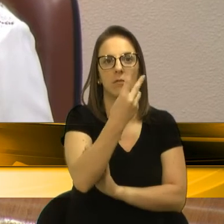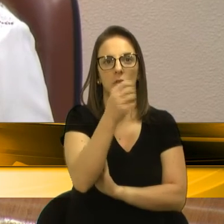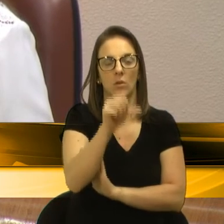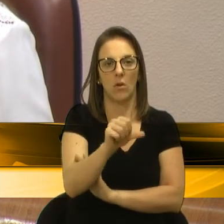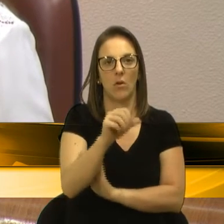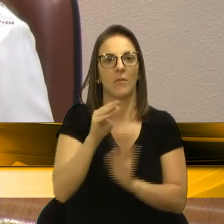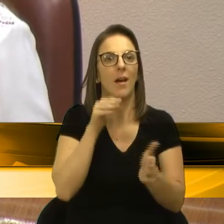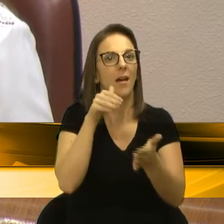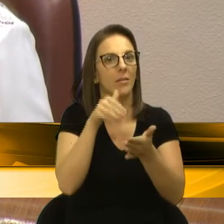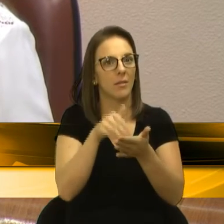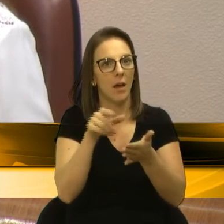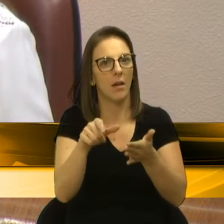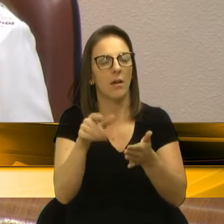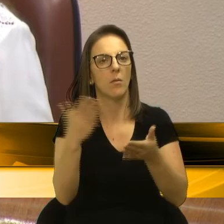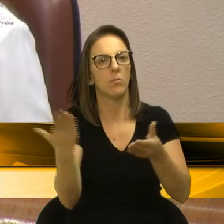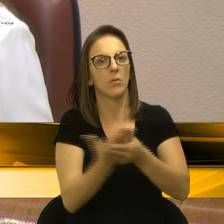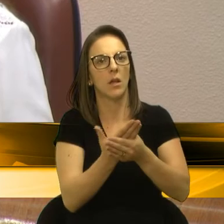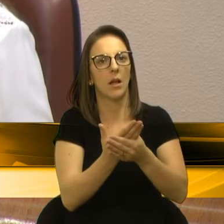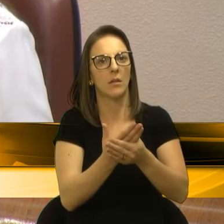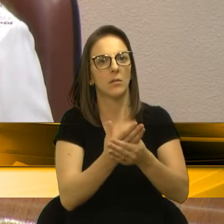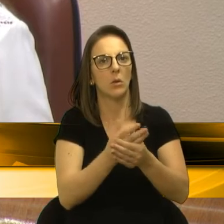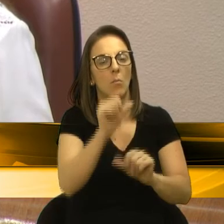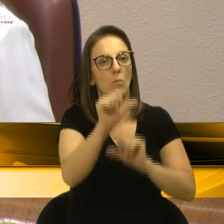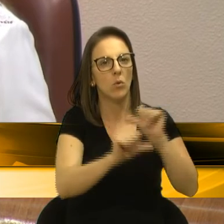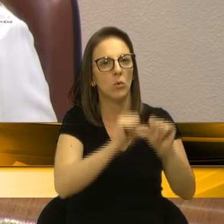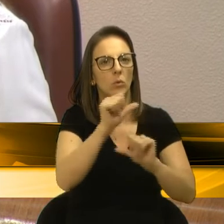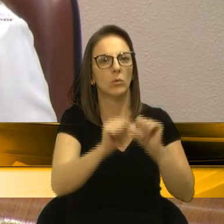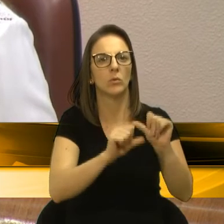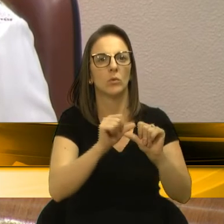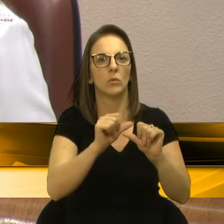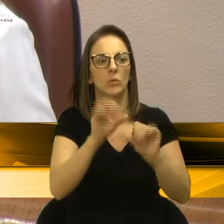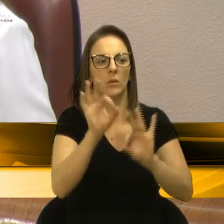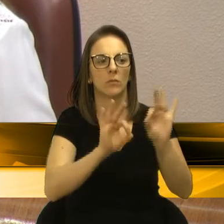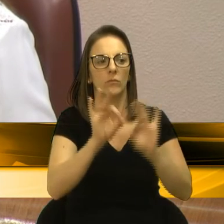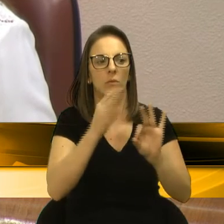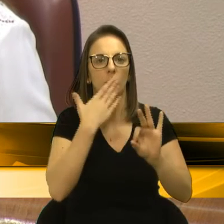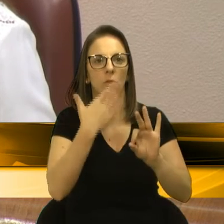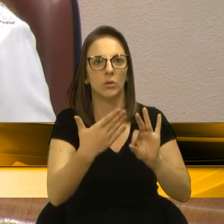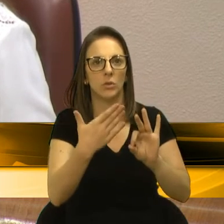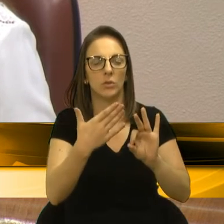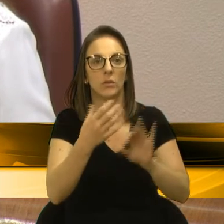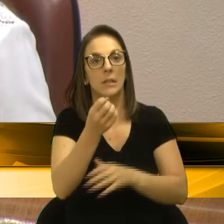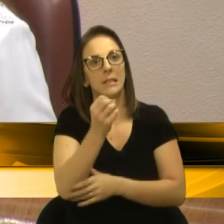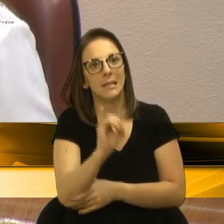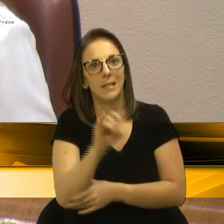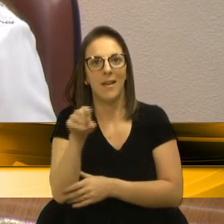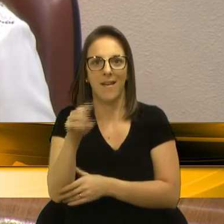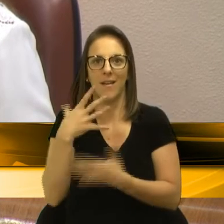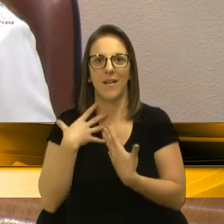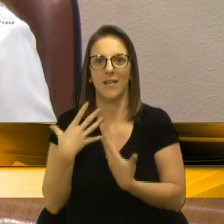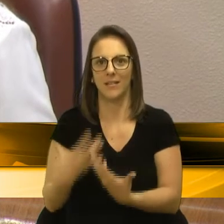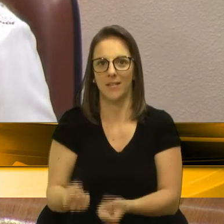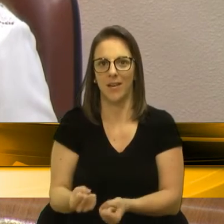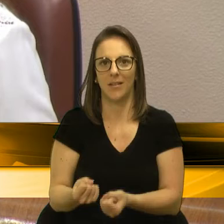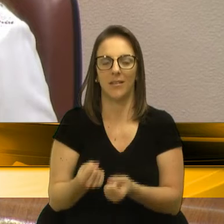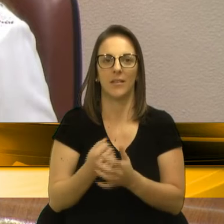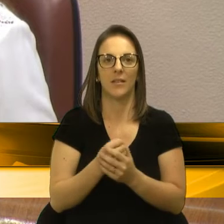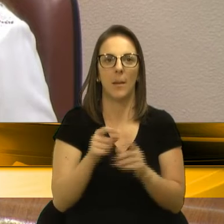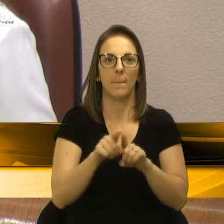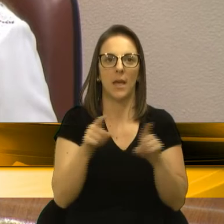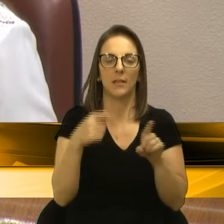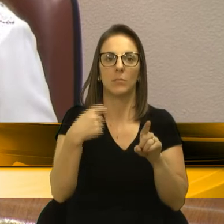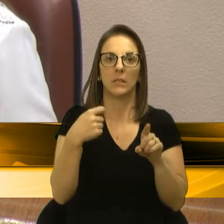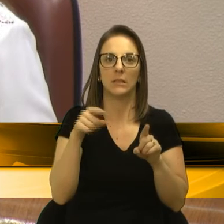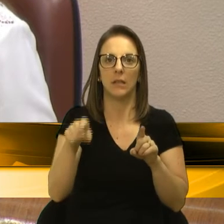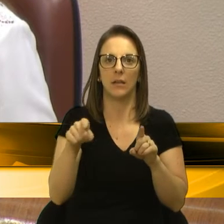processo, aditar ou alterar o pedido e a causa de pedir, com consentimento do réu, assegurado o contraditório mediante a